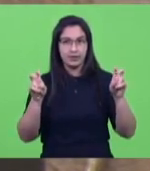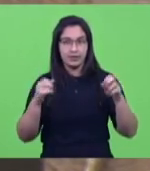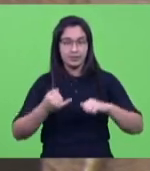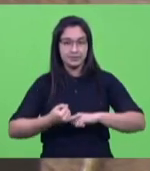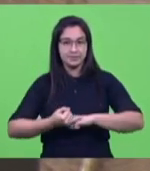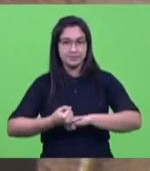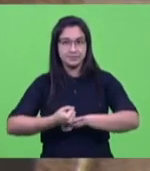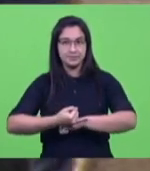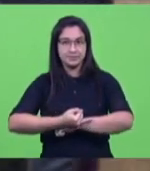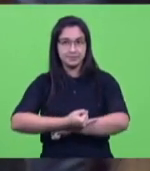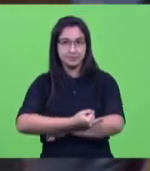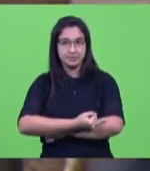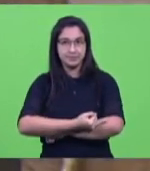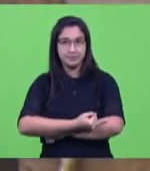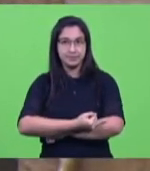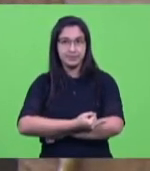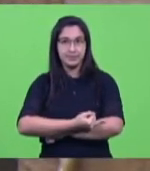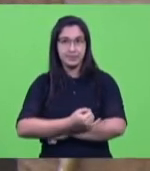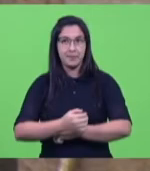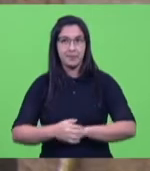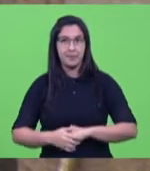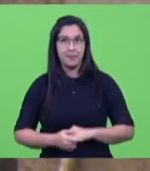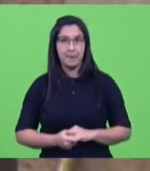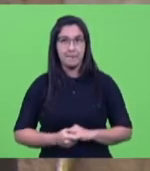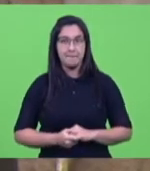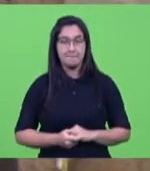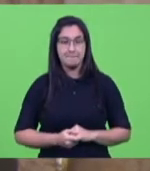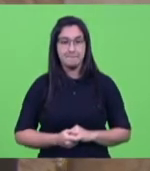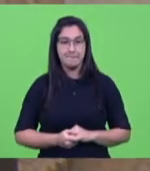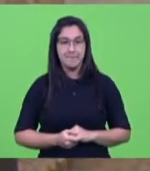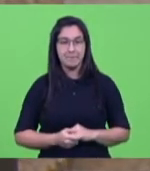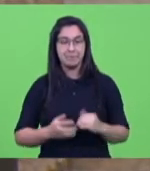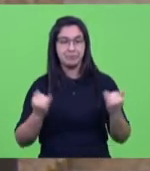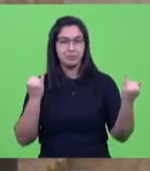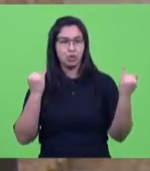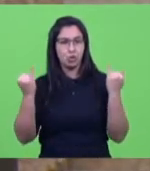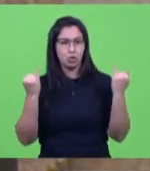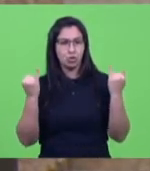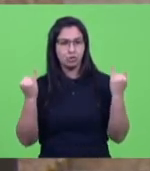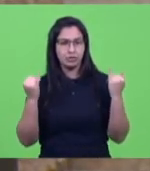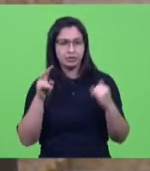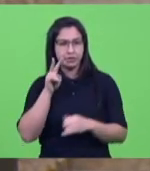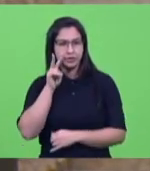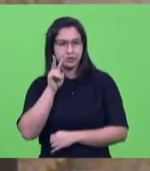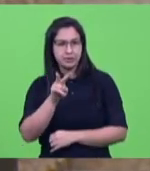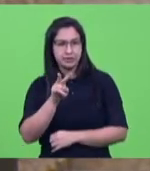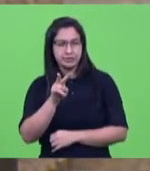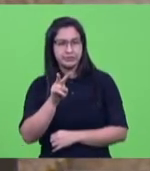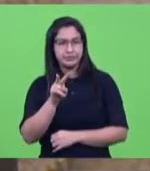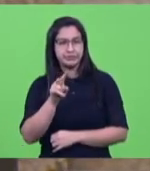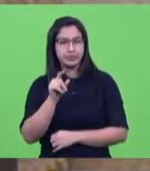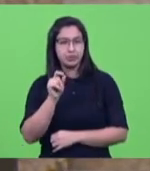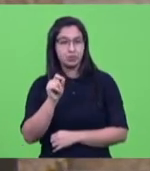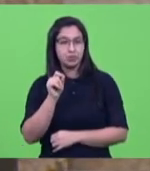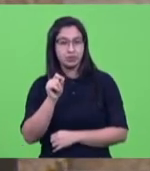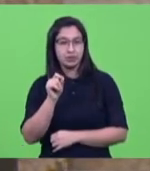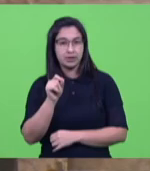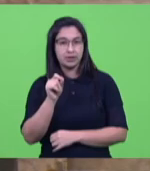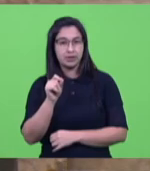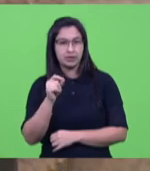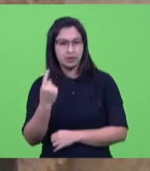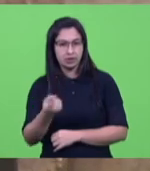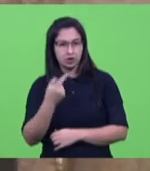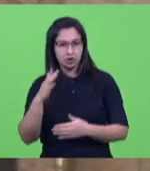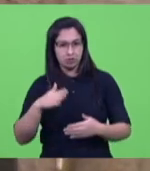infraestrutura e uma notícia alvissareira que nos tomou, não de